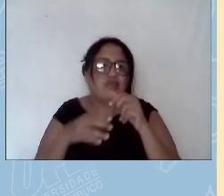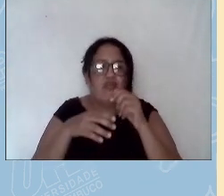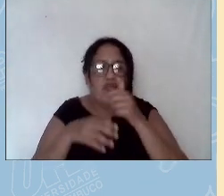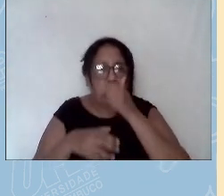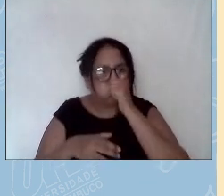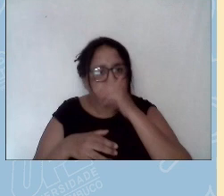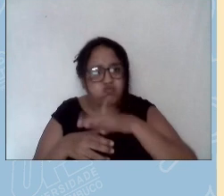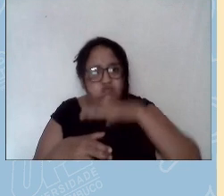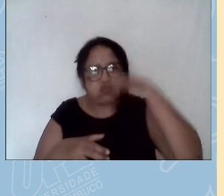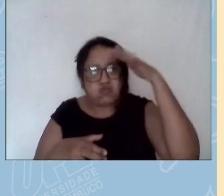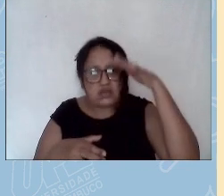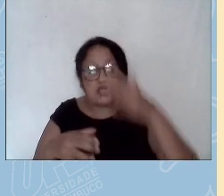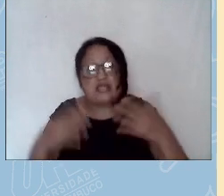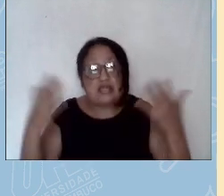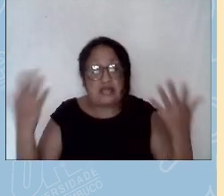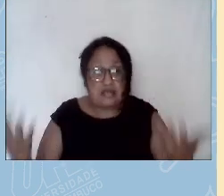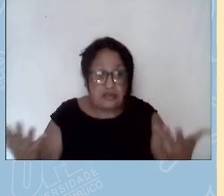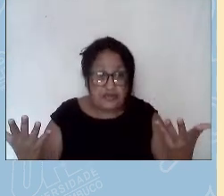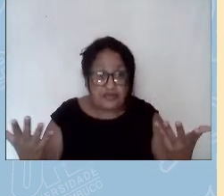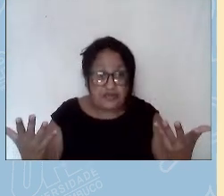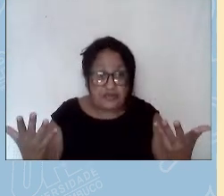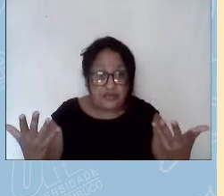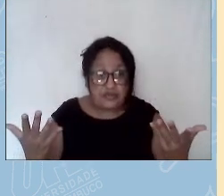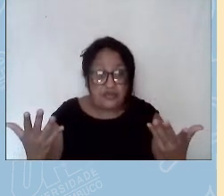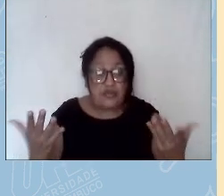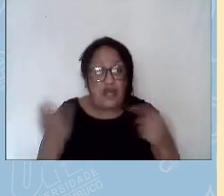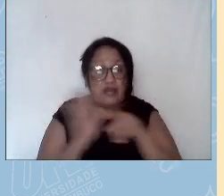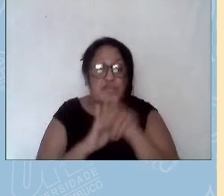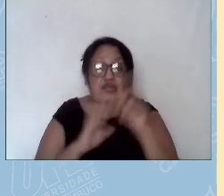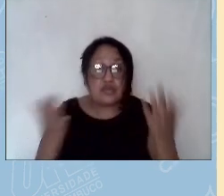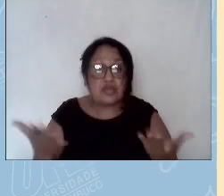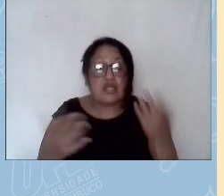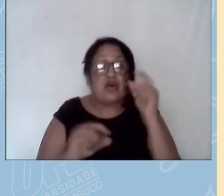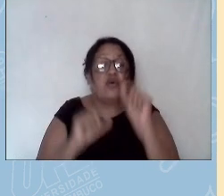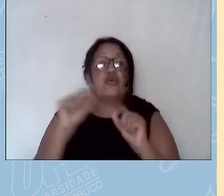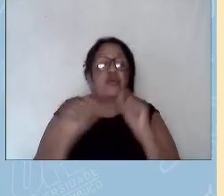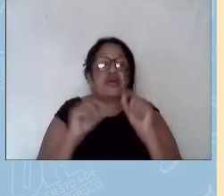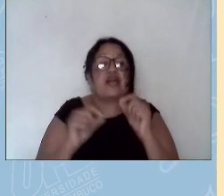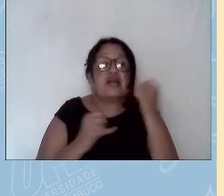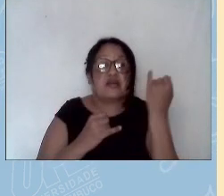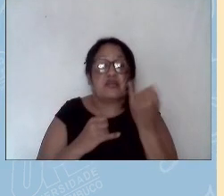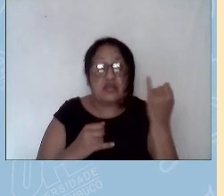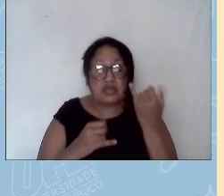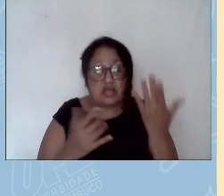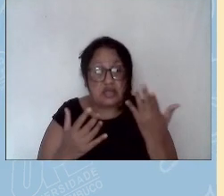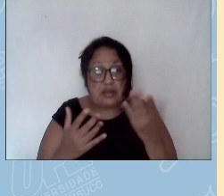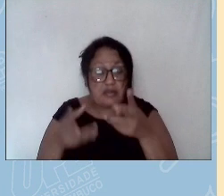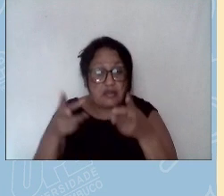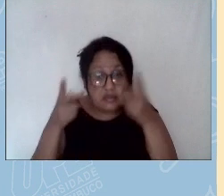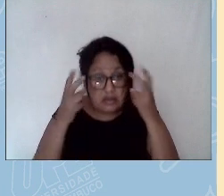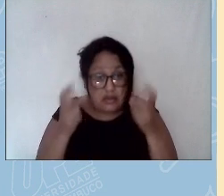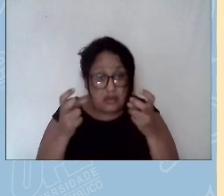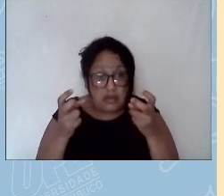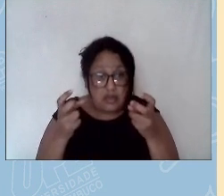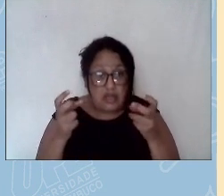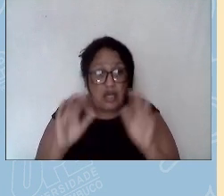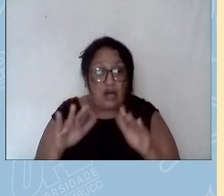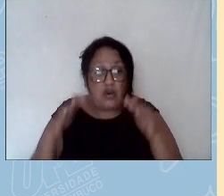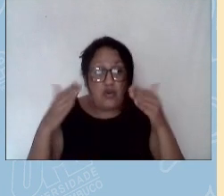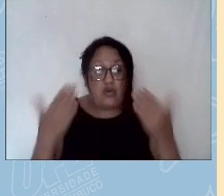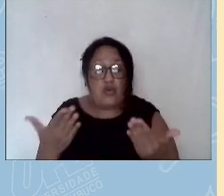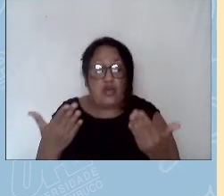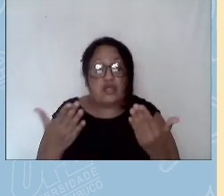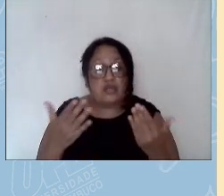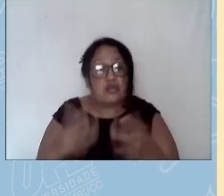analisando o que foi colocado na questão o que é que era importante a gente considerar como a gente observa o